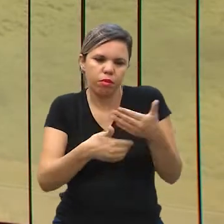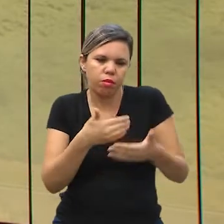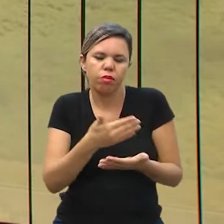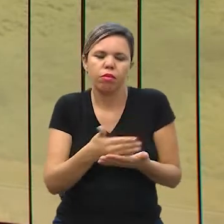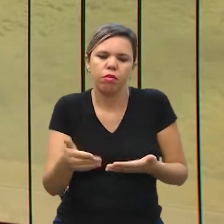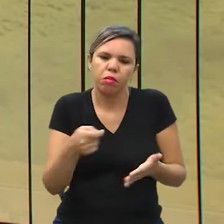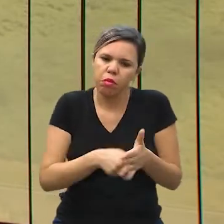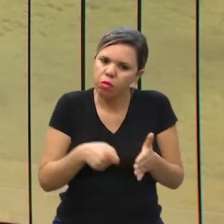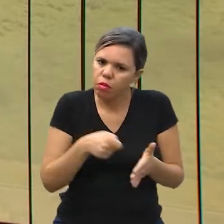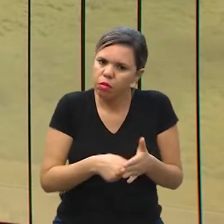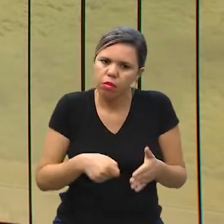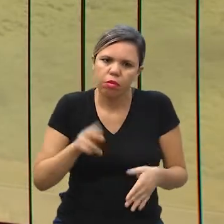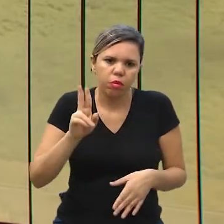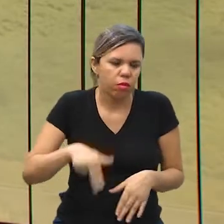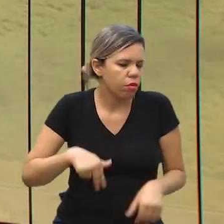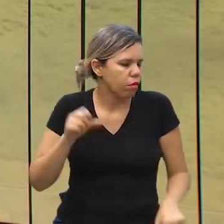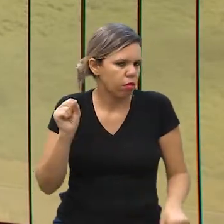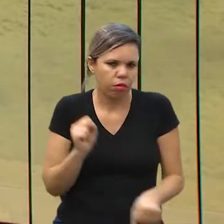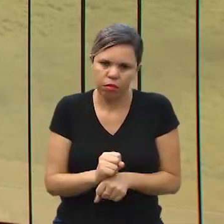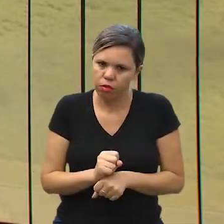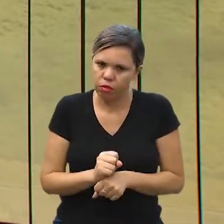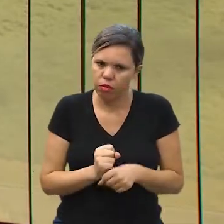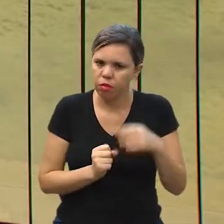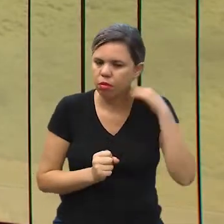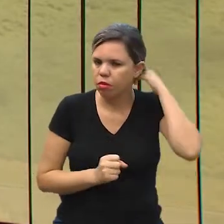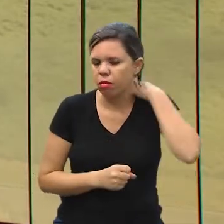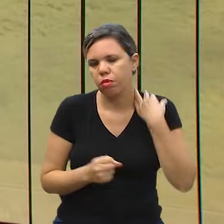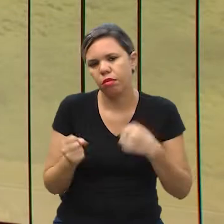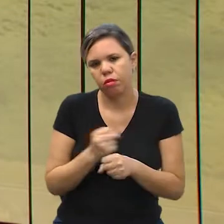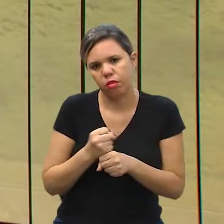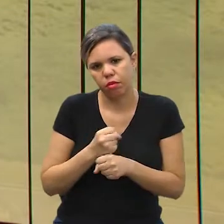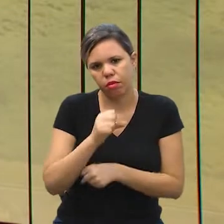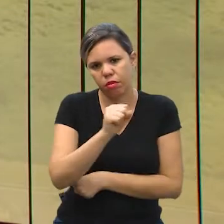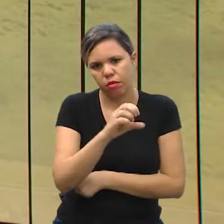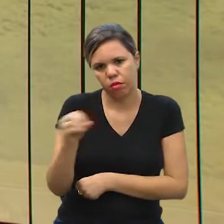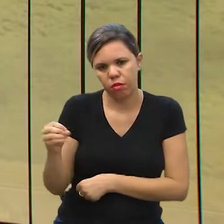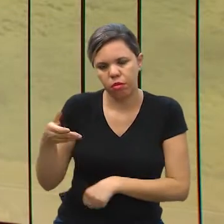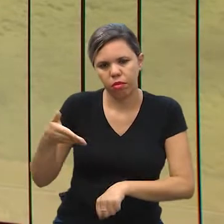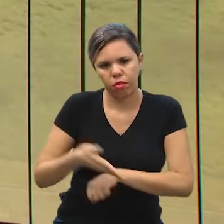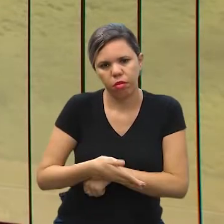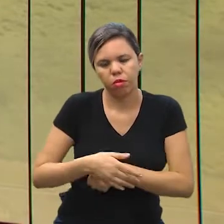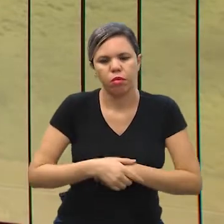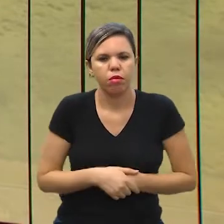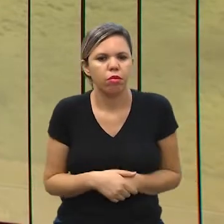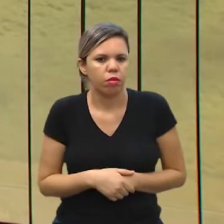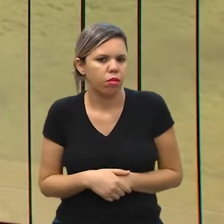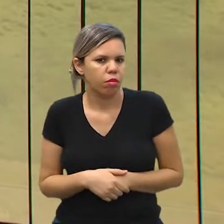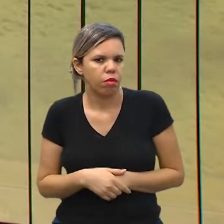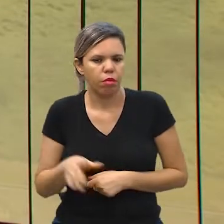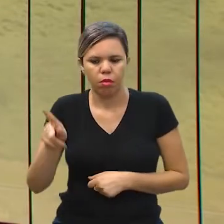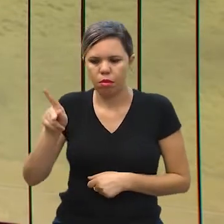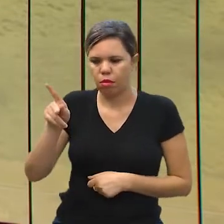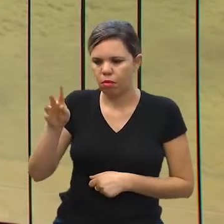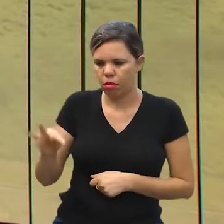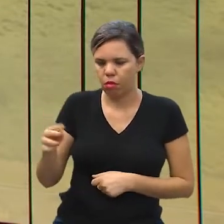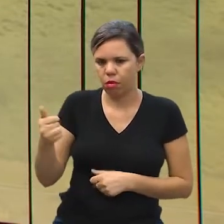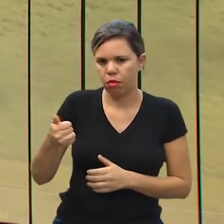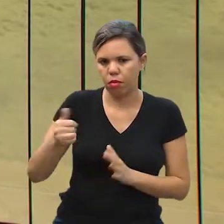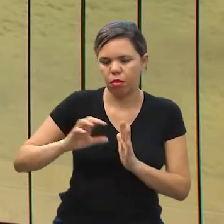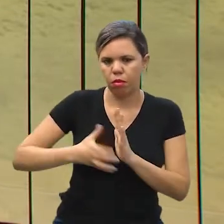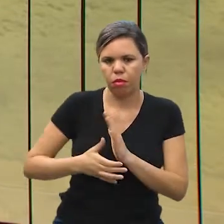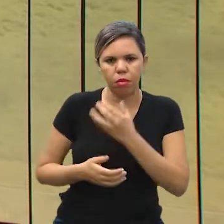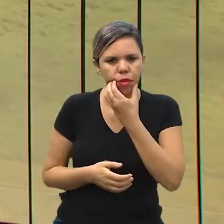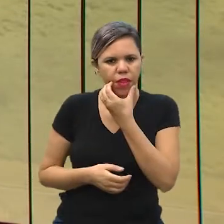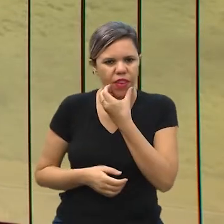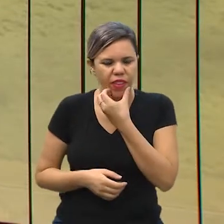depois daí que eu comecei a militar Eu não parei aí no nos anos 80 eu ingressei no no PT que foi meu